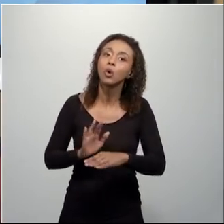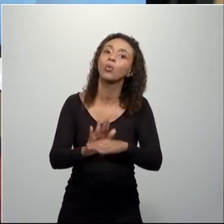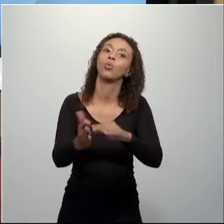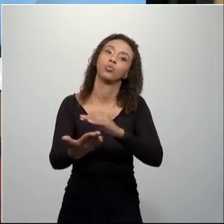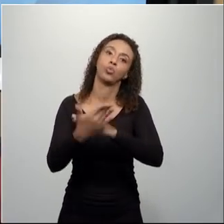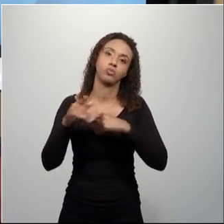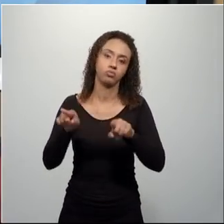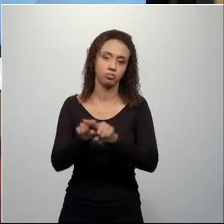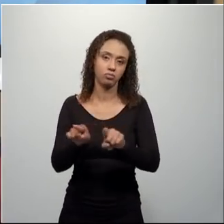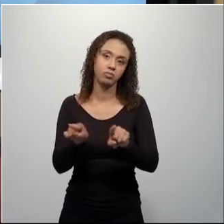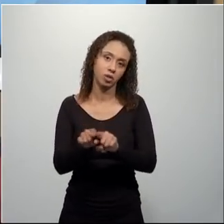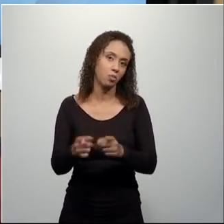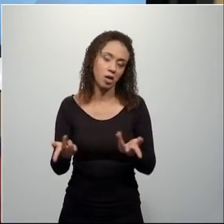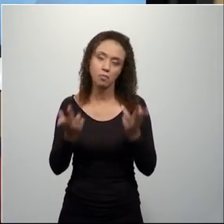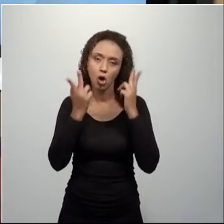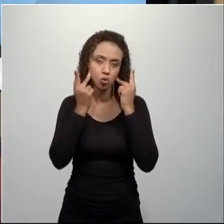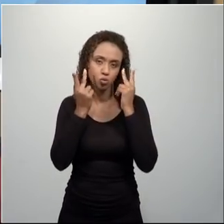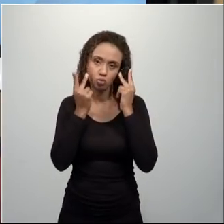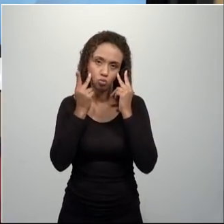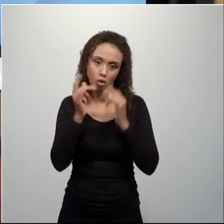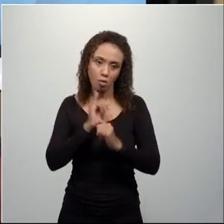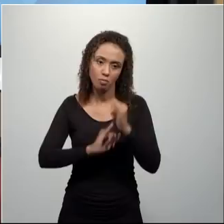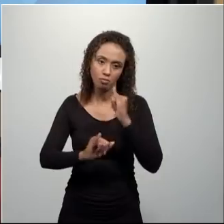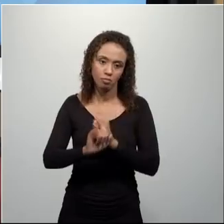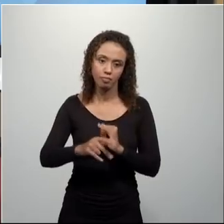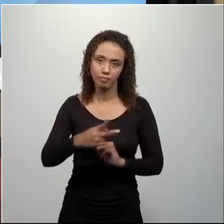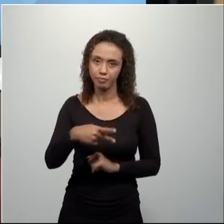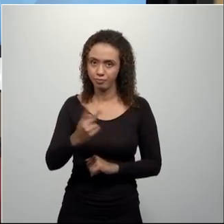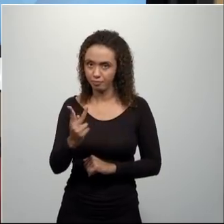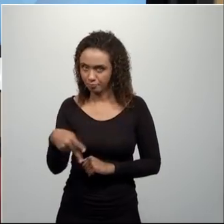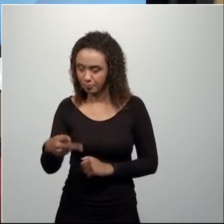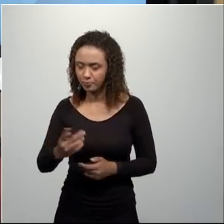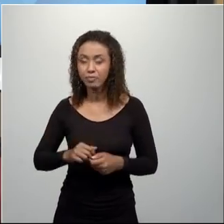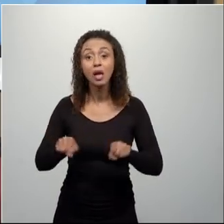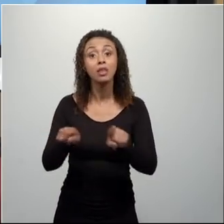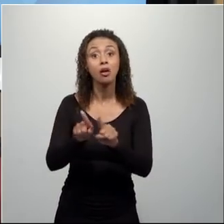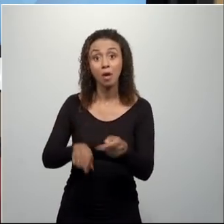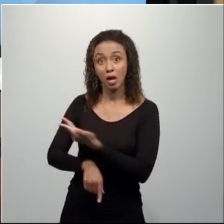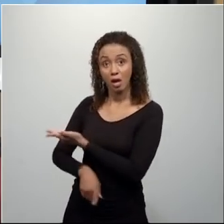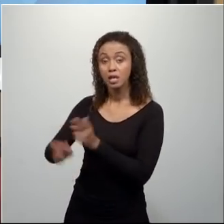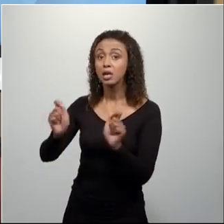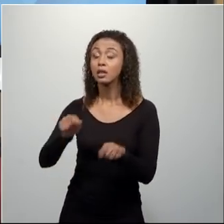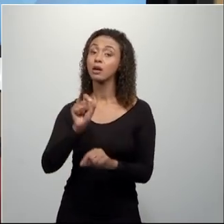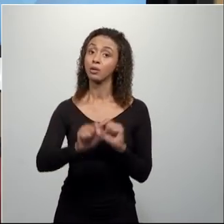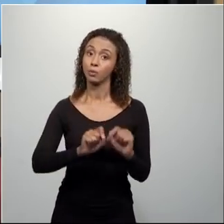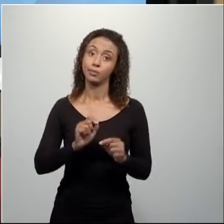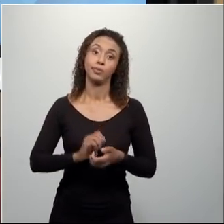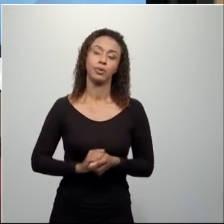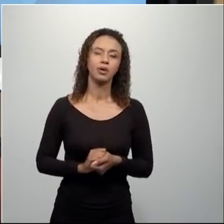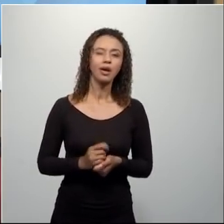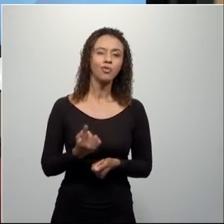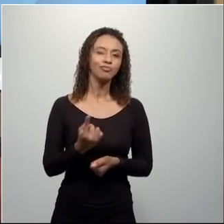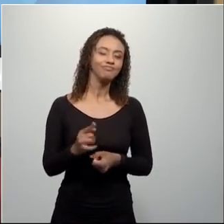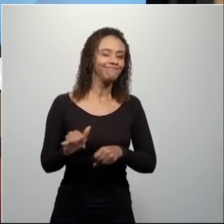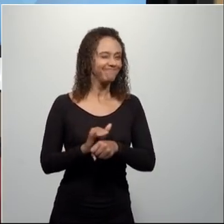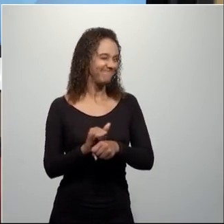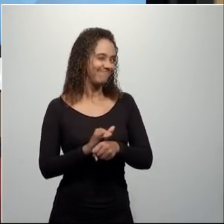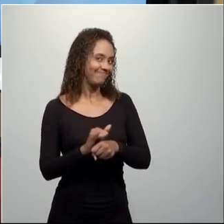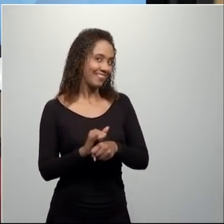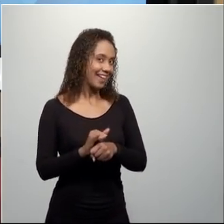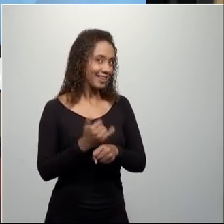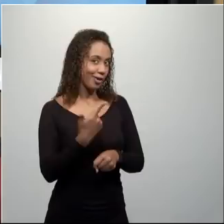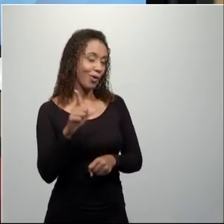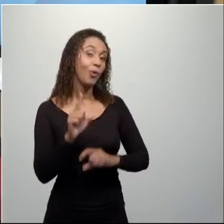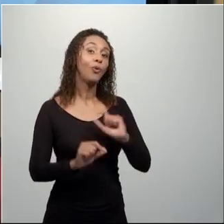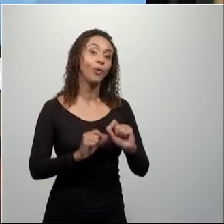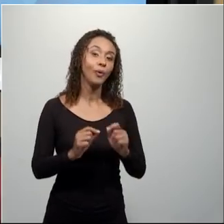típica de qualquer rede e nesse cenário também dá pra fazer uma entropia mais digamos que é